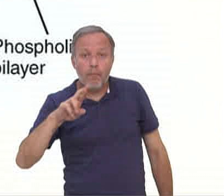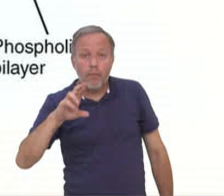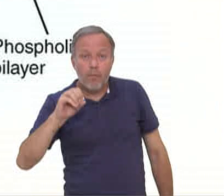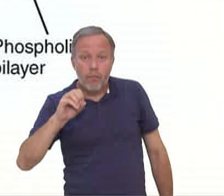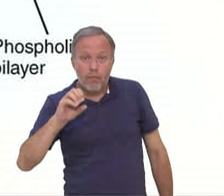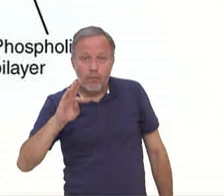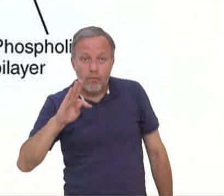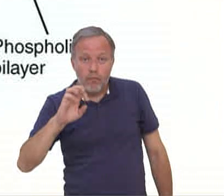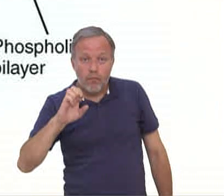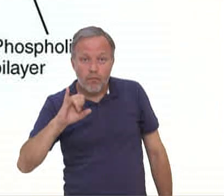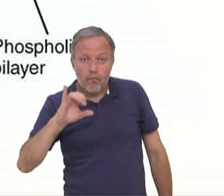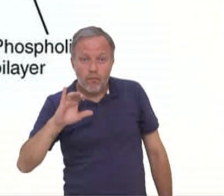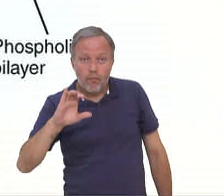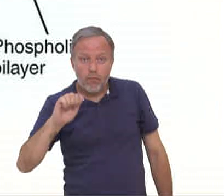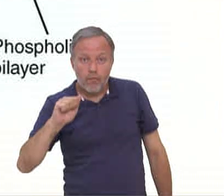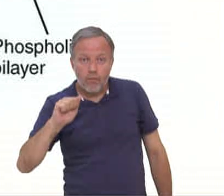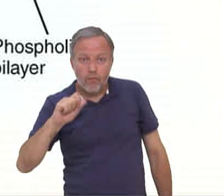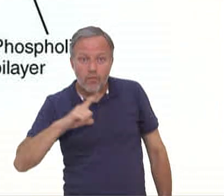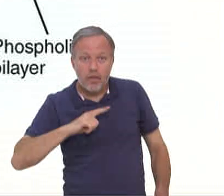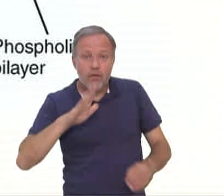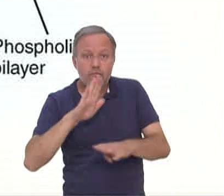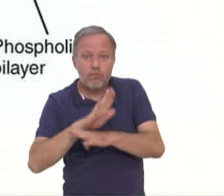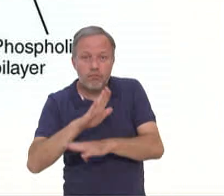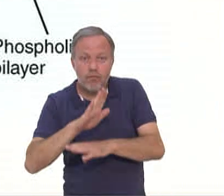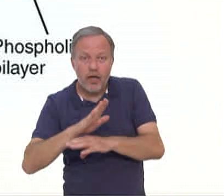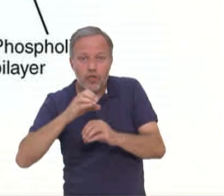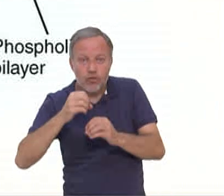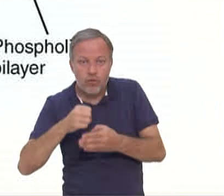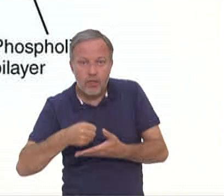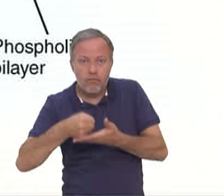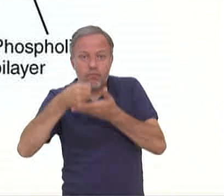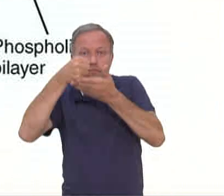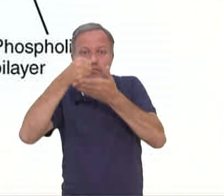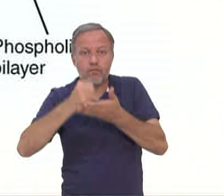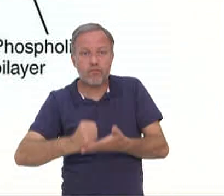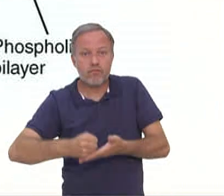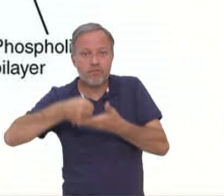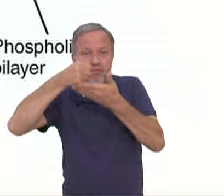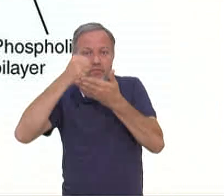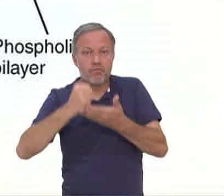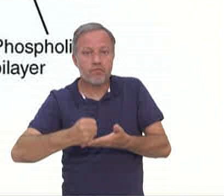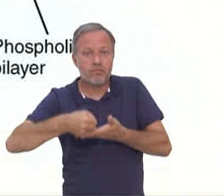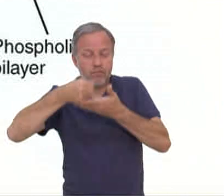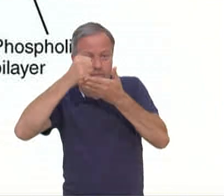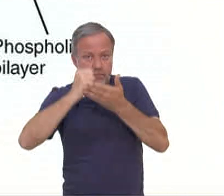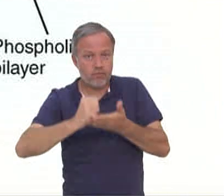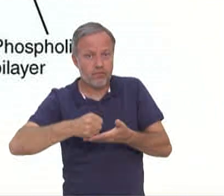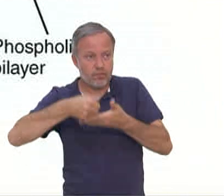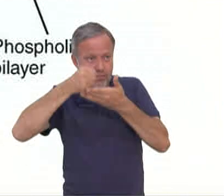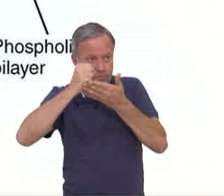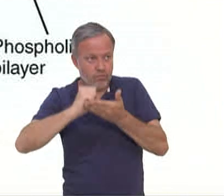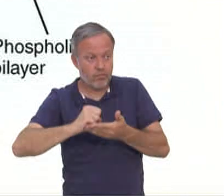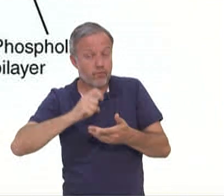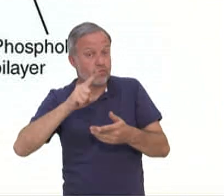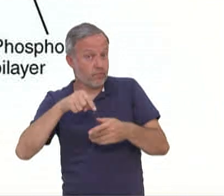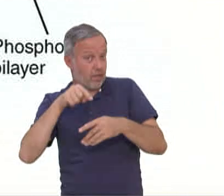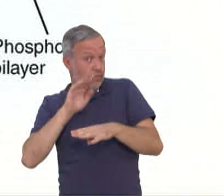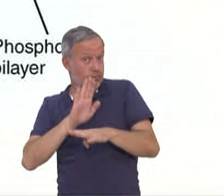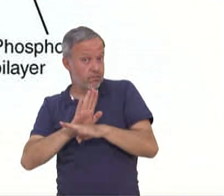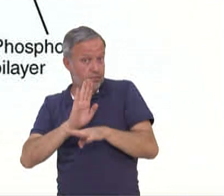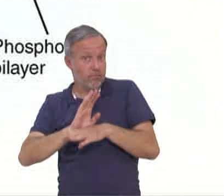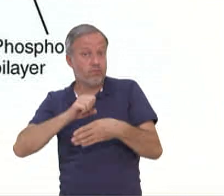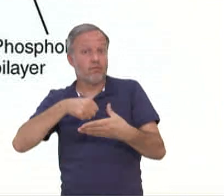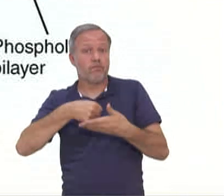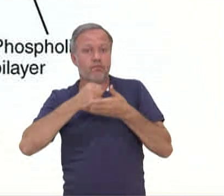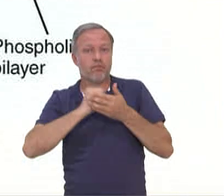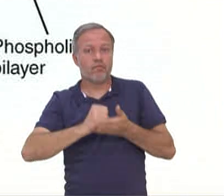como um piso de azulejo, que os azulejos ficam parados. É como se fosse é uma camada